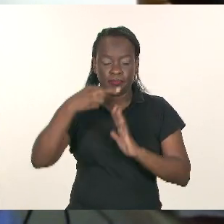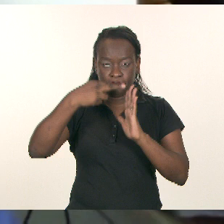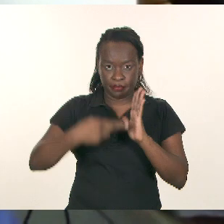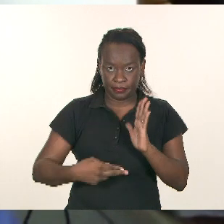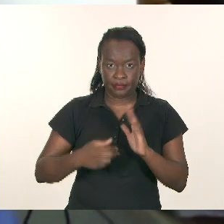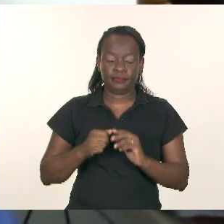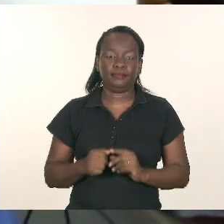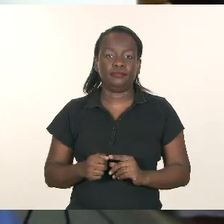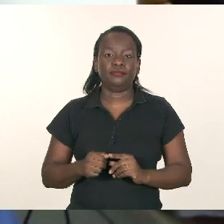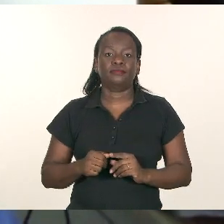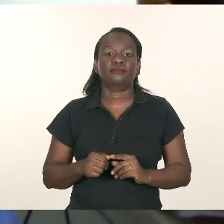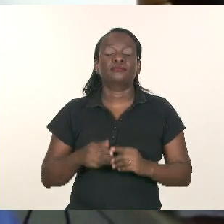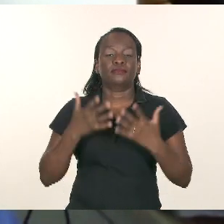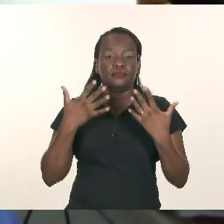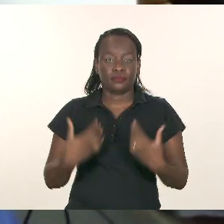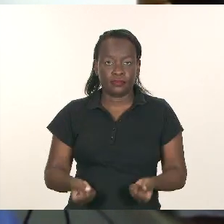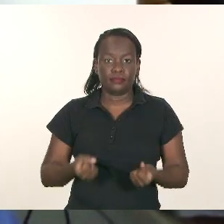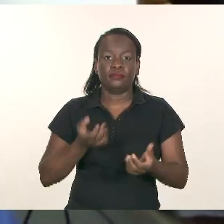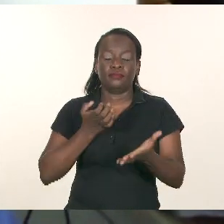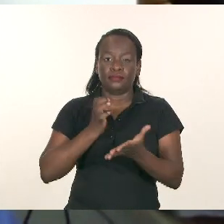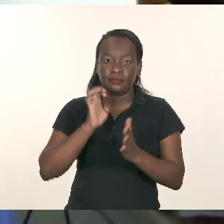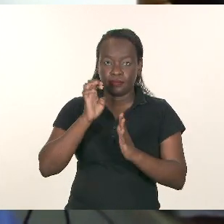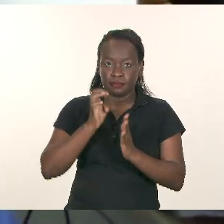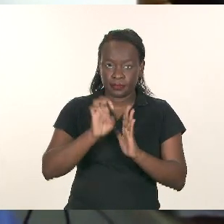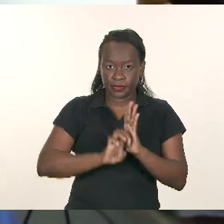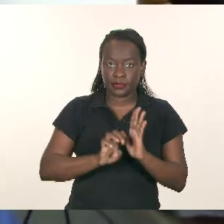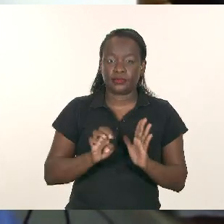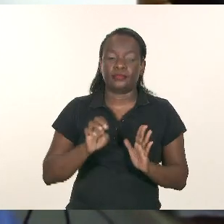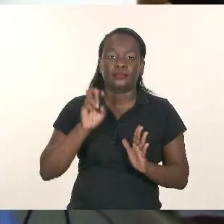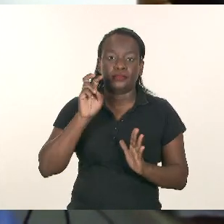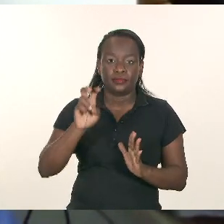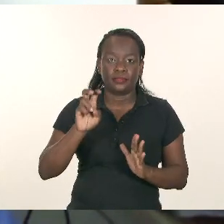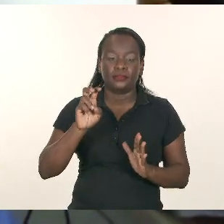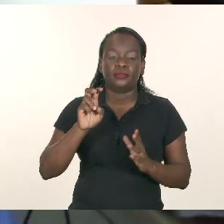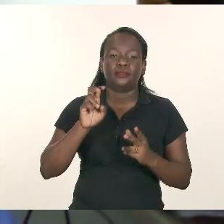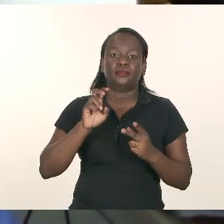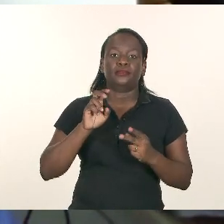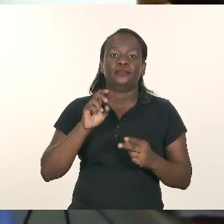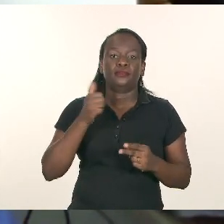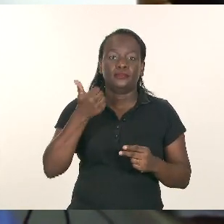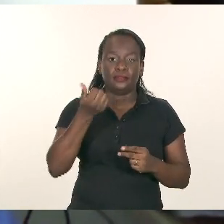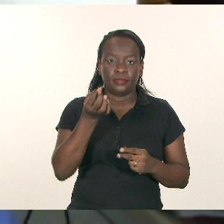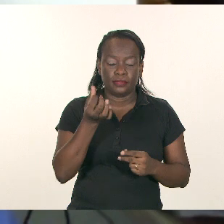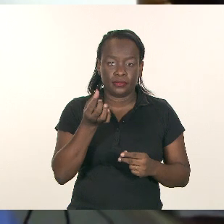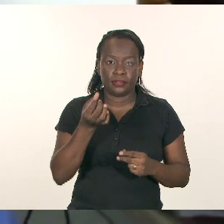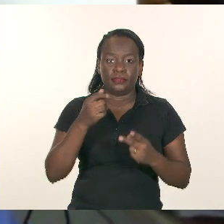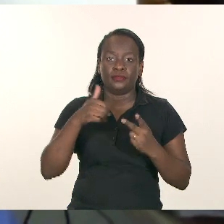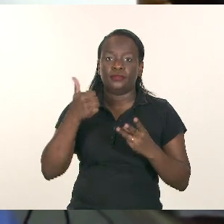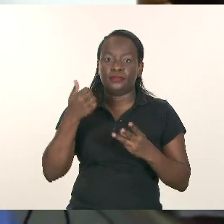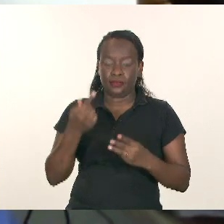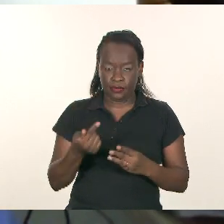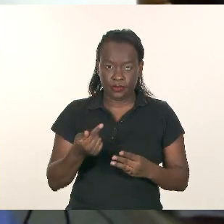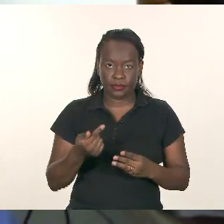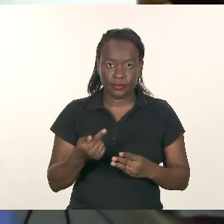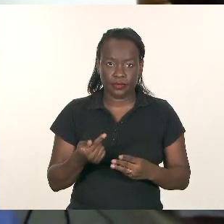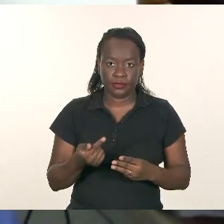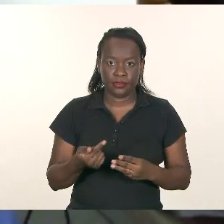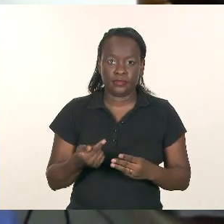relatório: favorável às emendas 5, 16 e